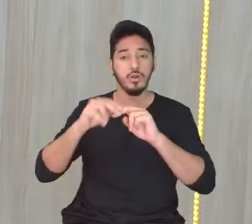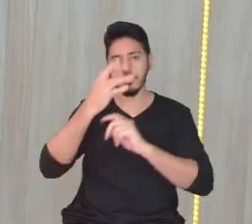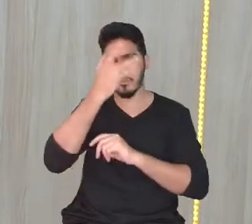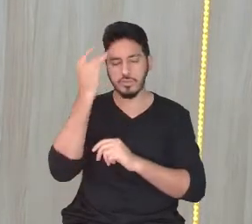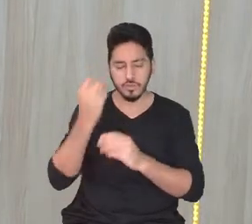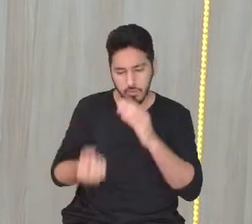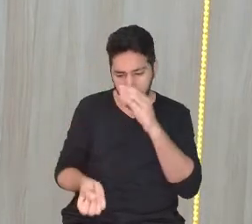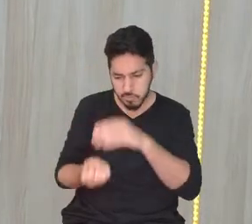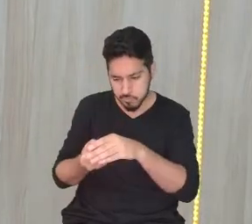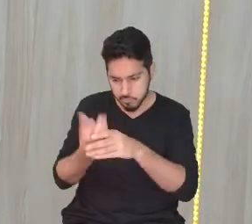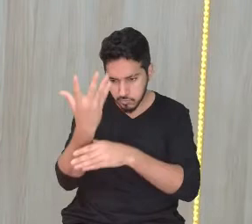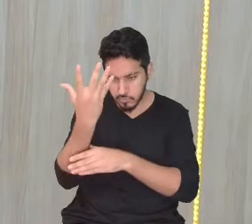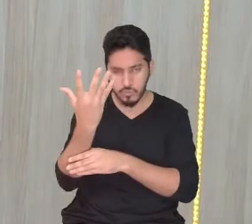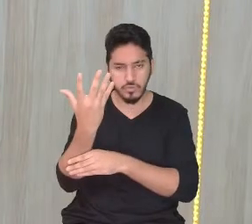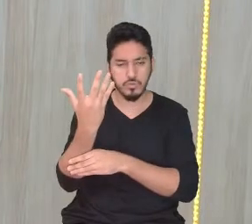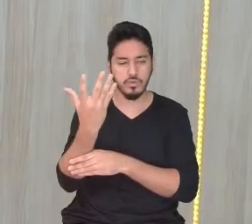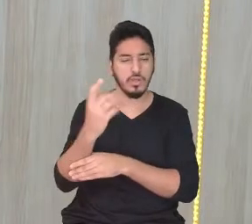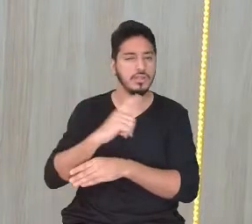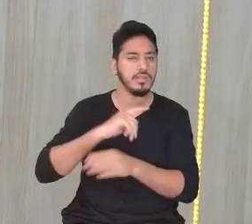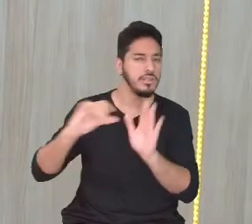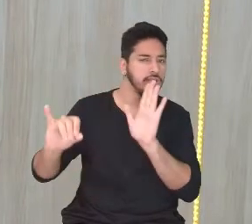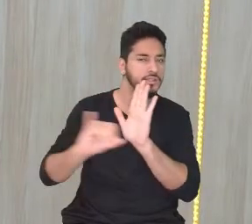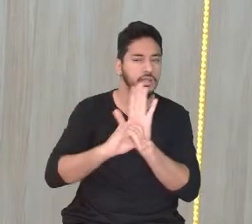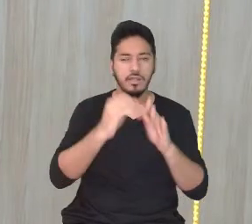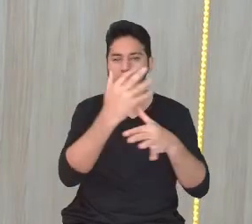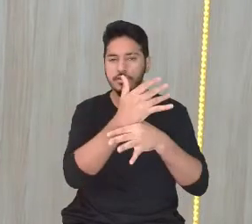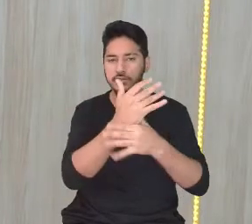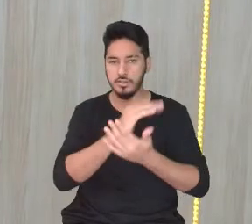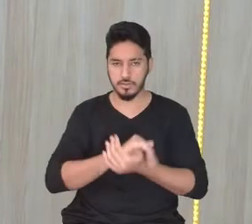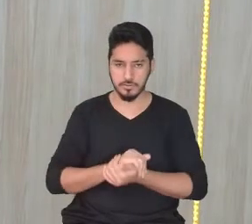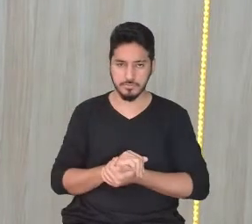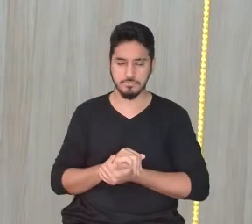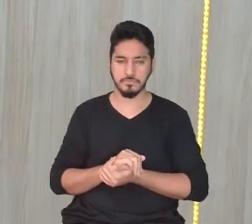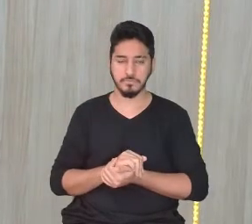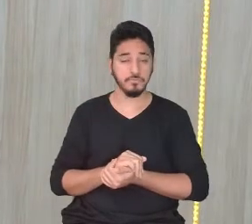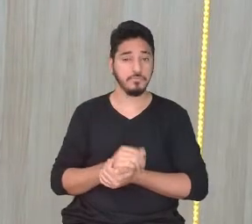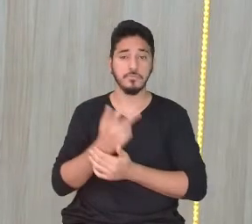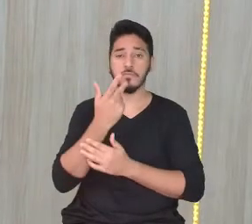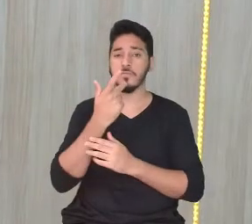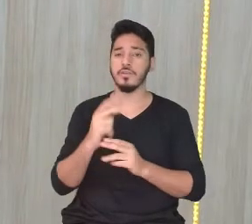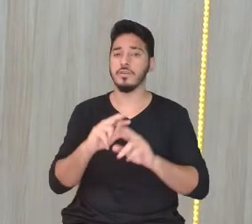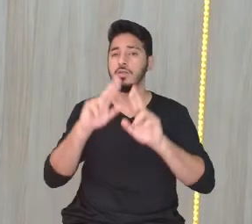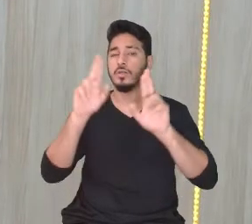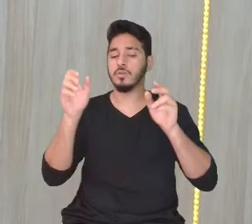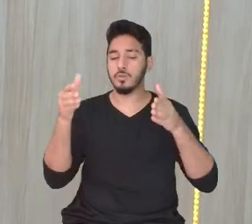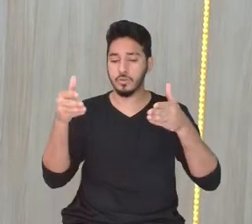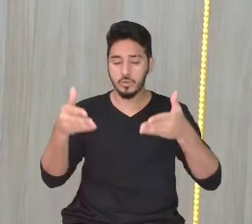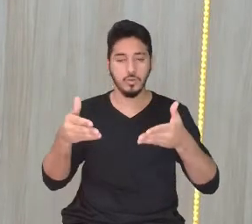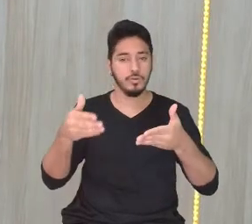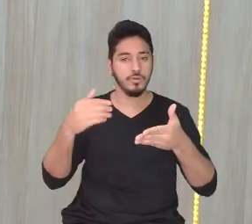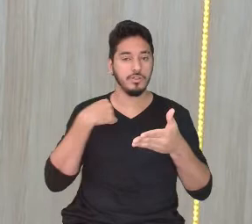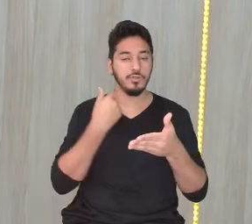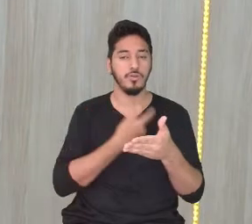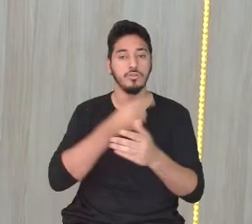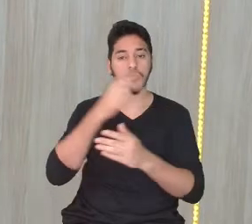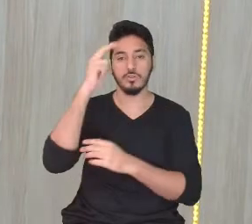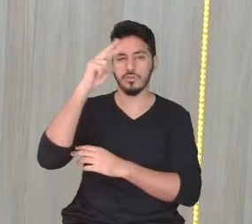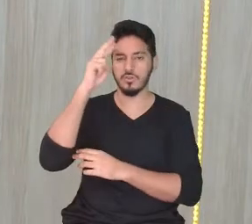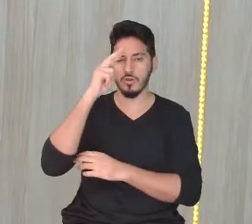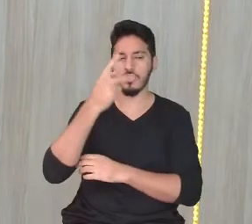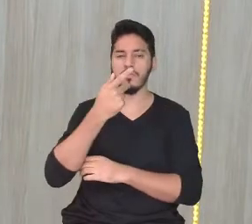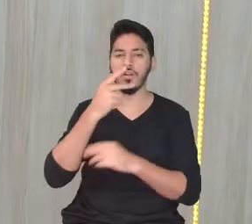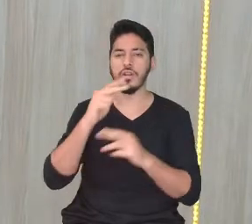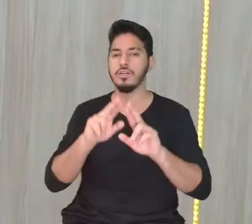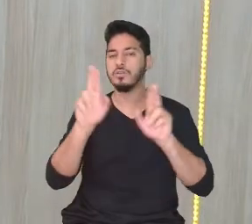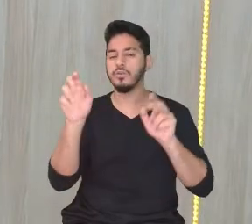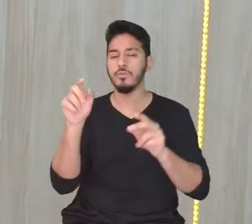aquela cidade, que vão dando identidade àquela cidade. Então, falar a respeito da nossa história, falar a respeito